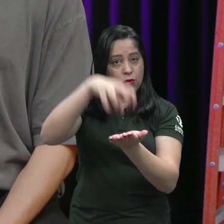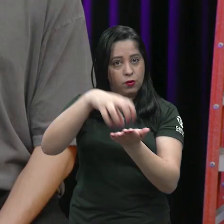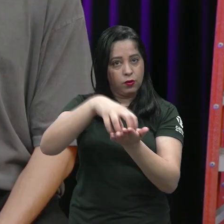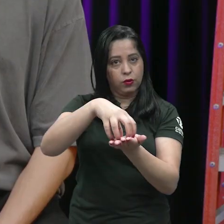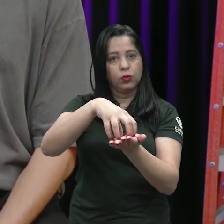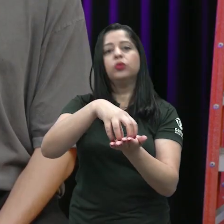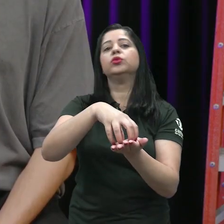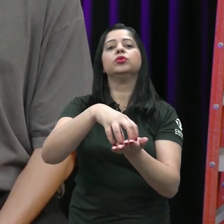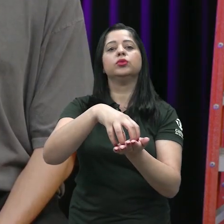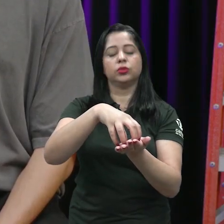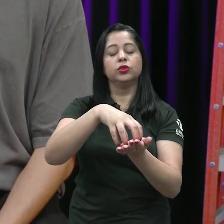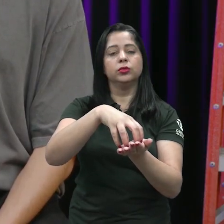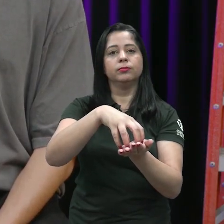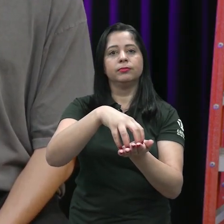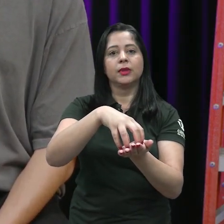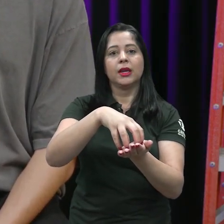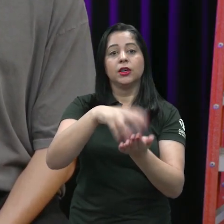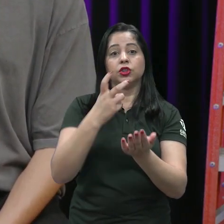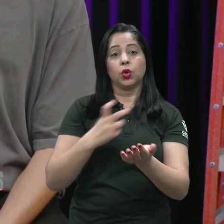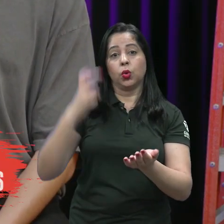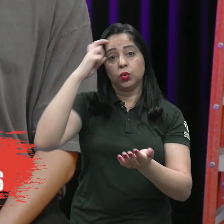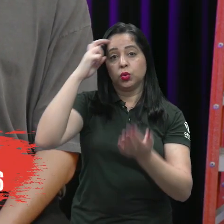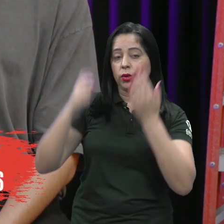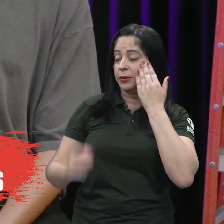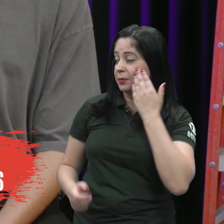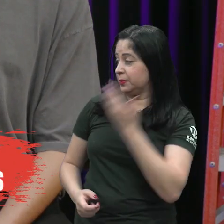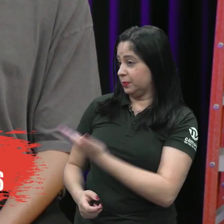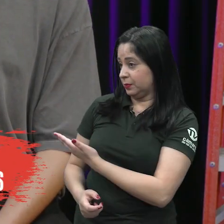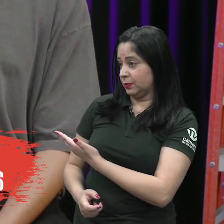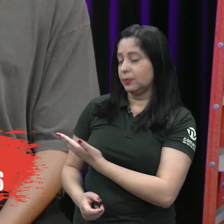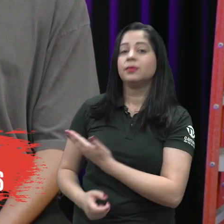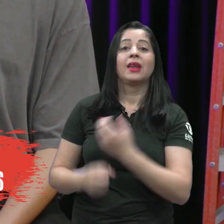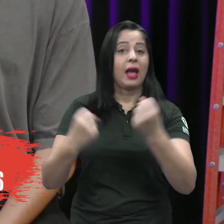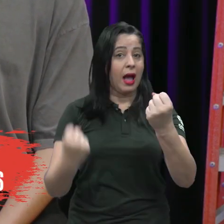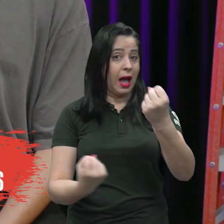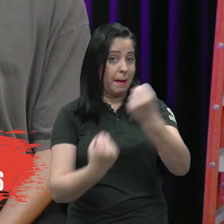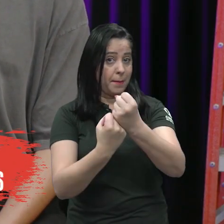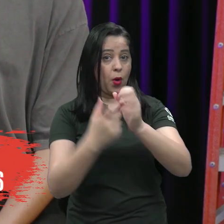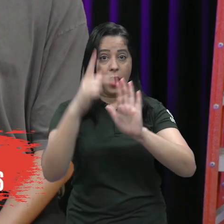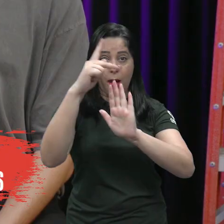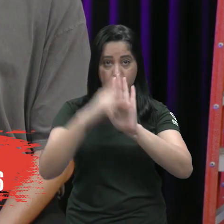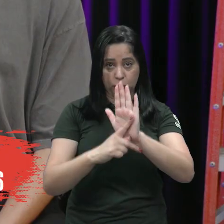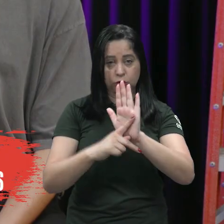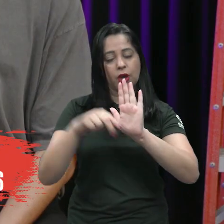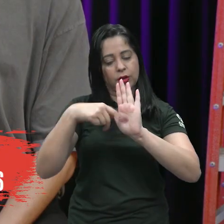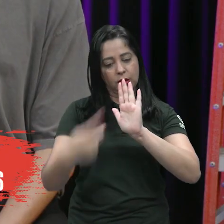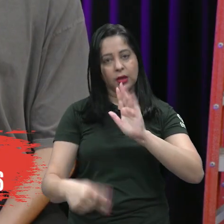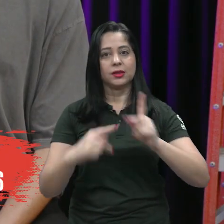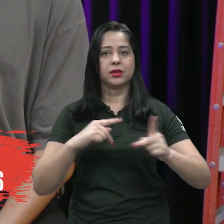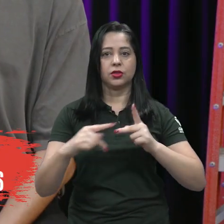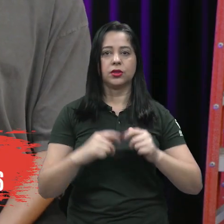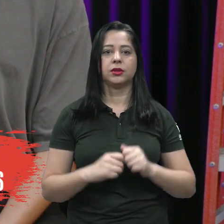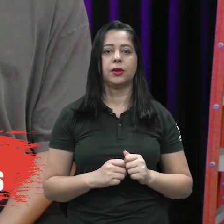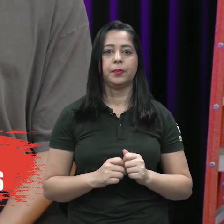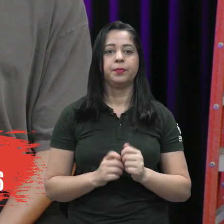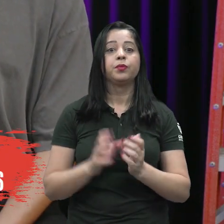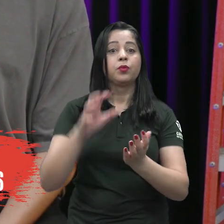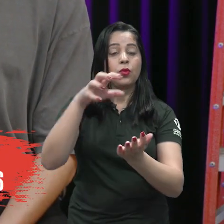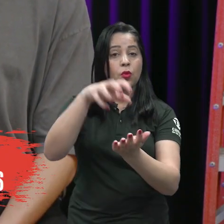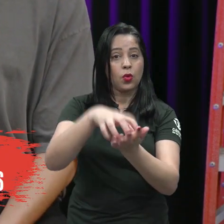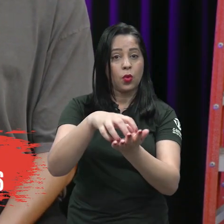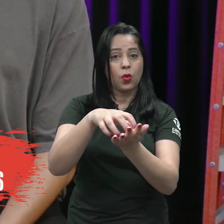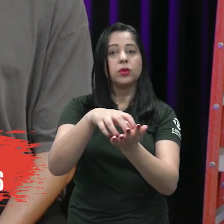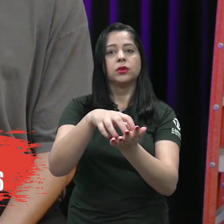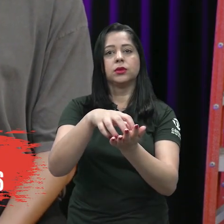não sabe, é um mecanismo público que apoia artistas locais e dá vida a projetos culturais aqui na cidade. O fundo é